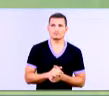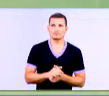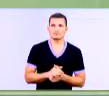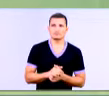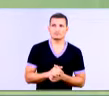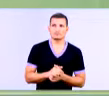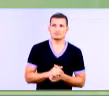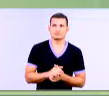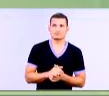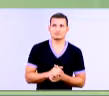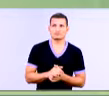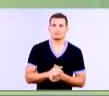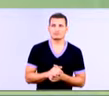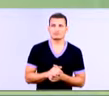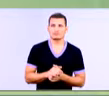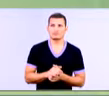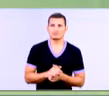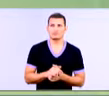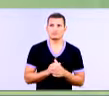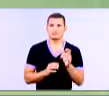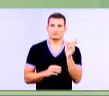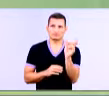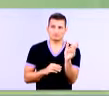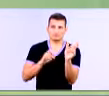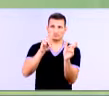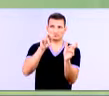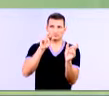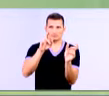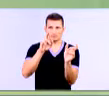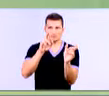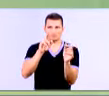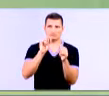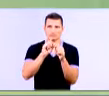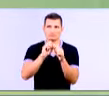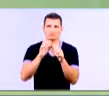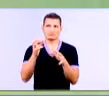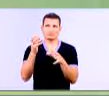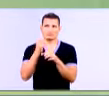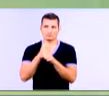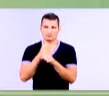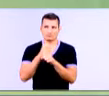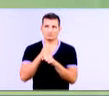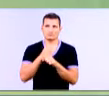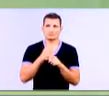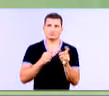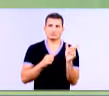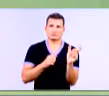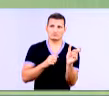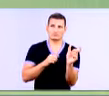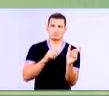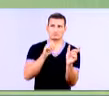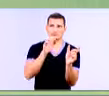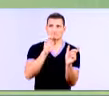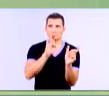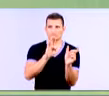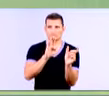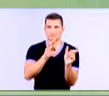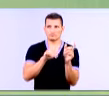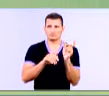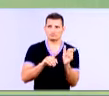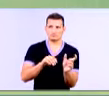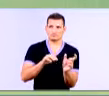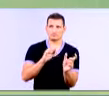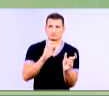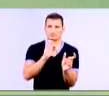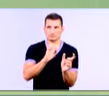Operações aritméticas, né? Eu declaro uma variável e faço uma soma, uma variável recebe outro valor, uma variável